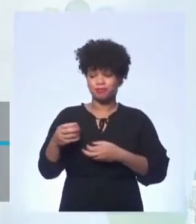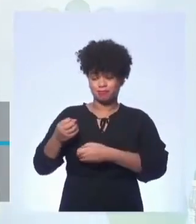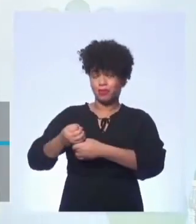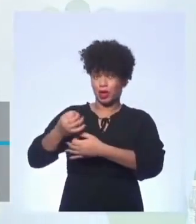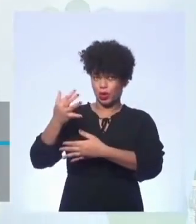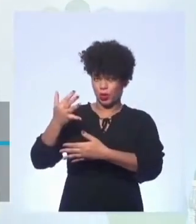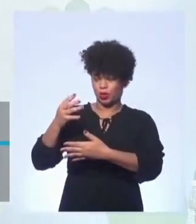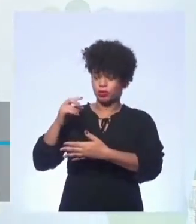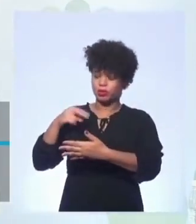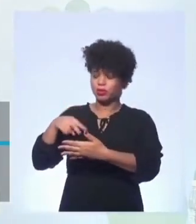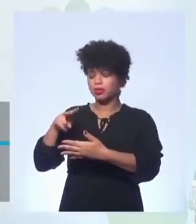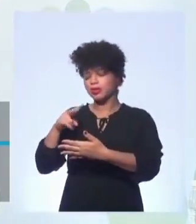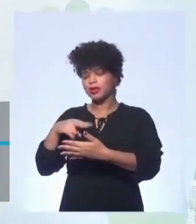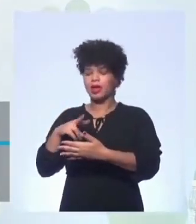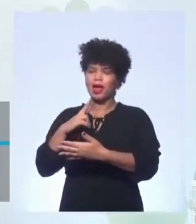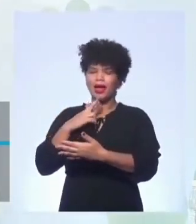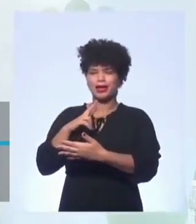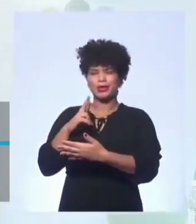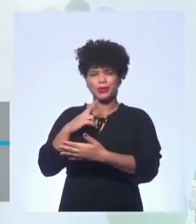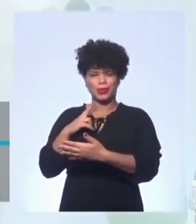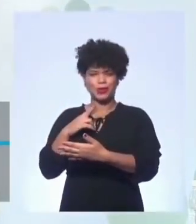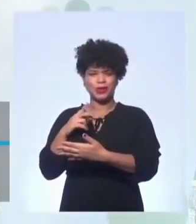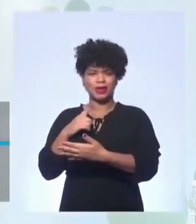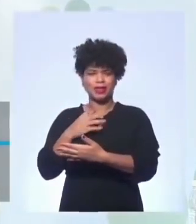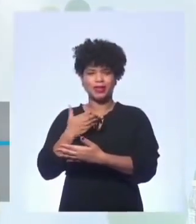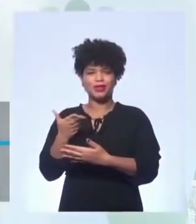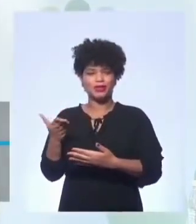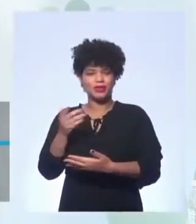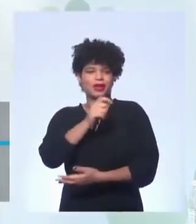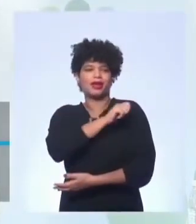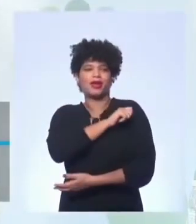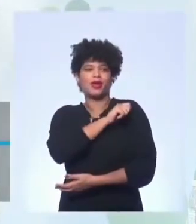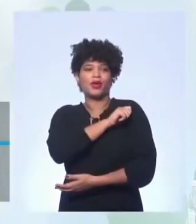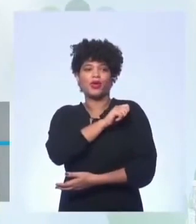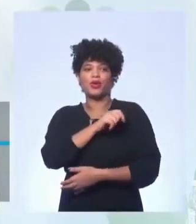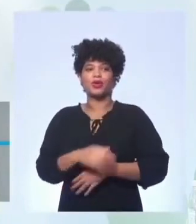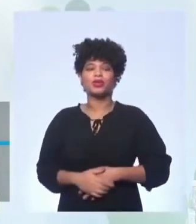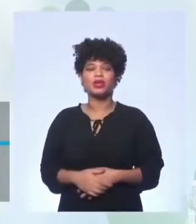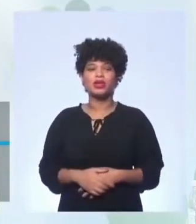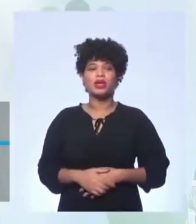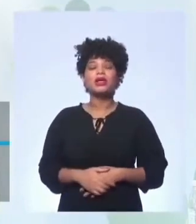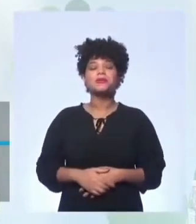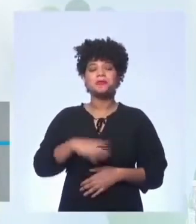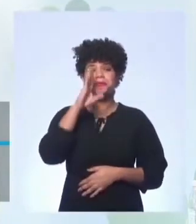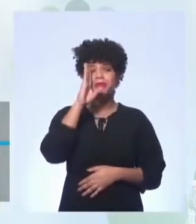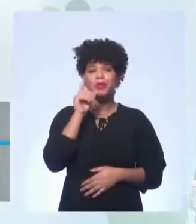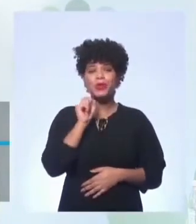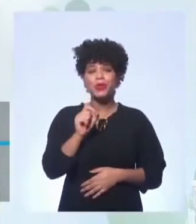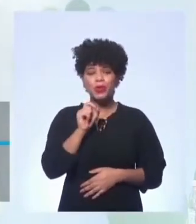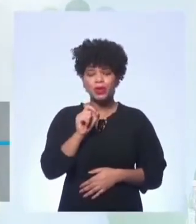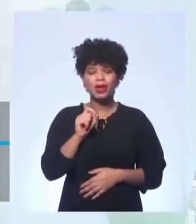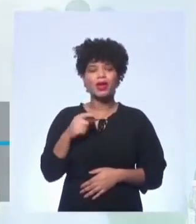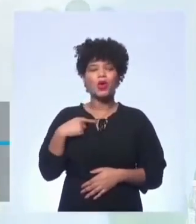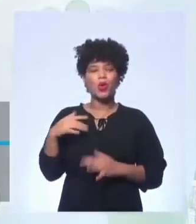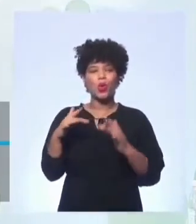pelo andamento das respostas que estão chegando, de que, a princípio, o